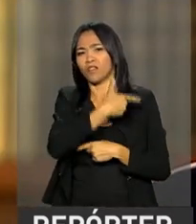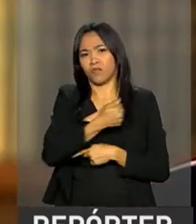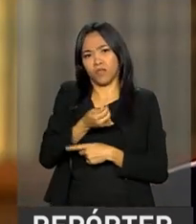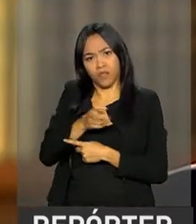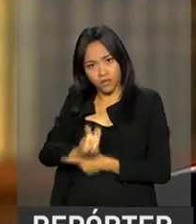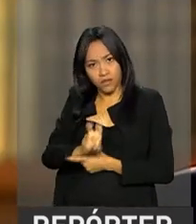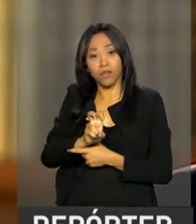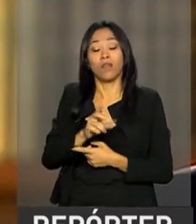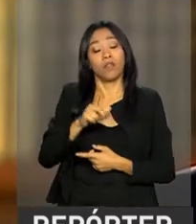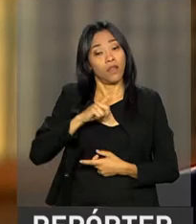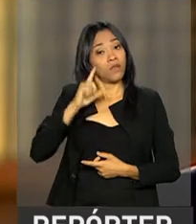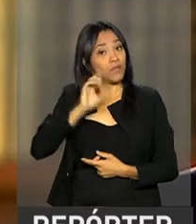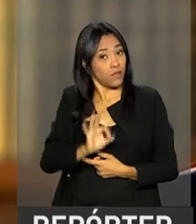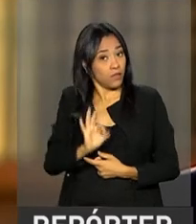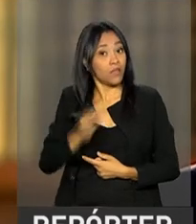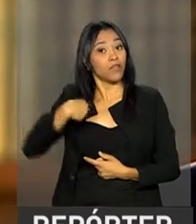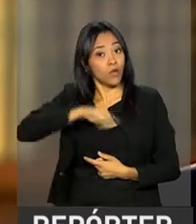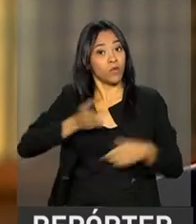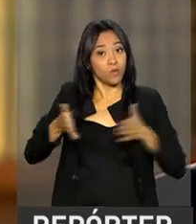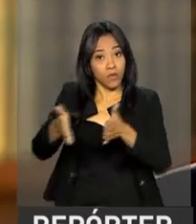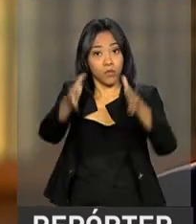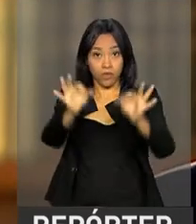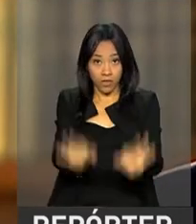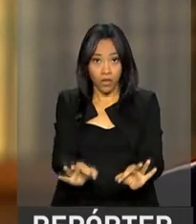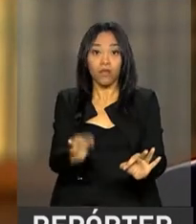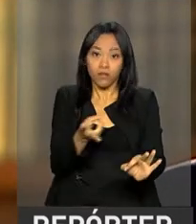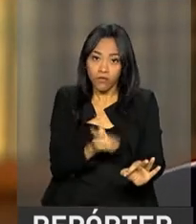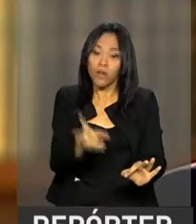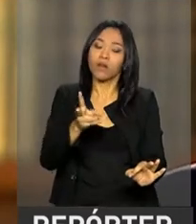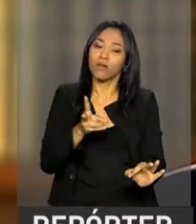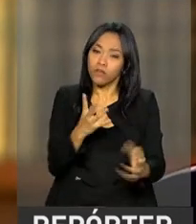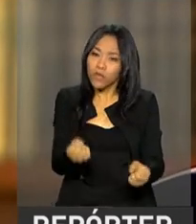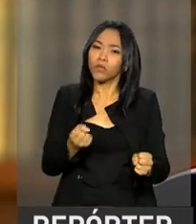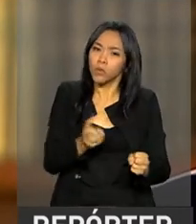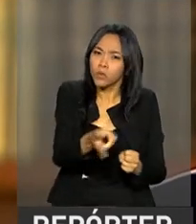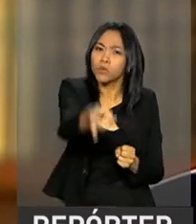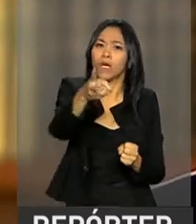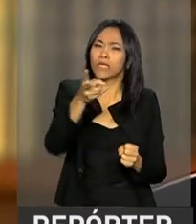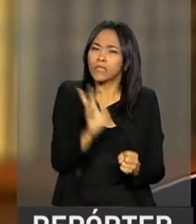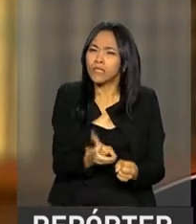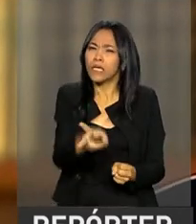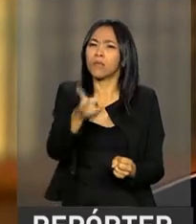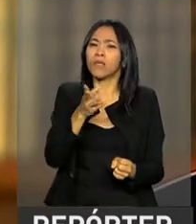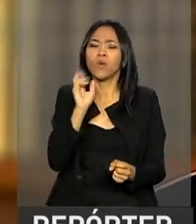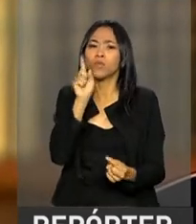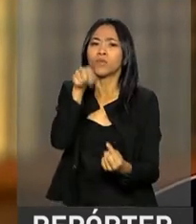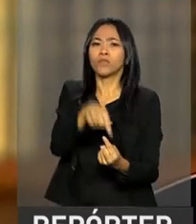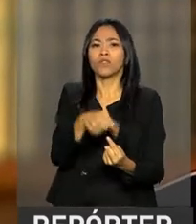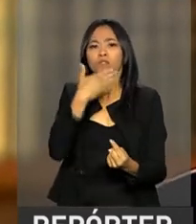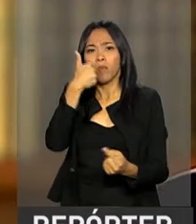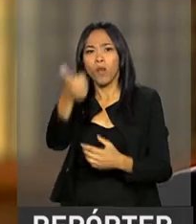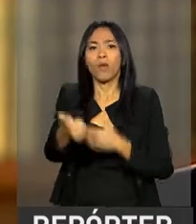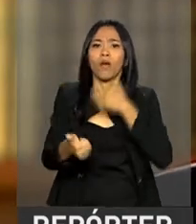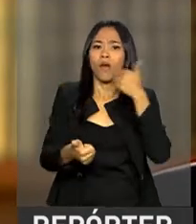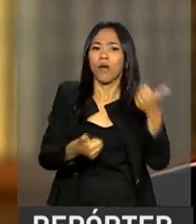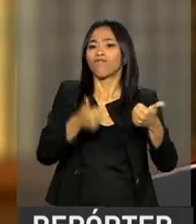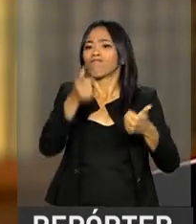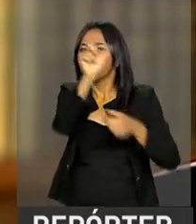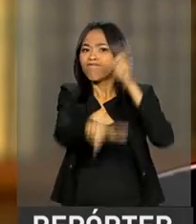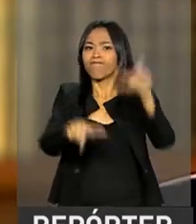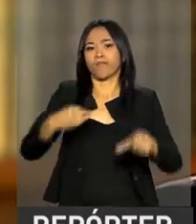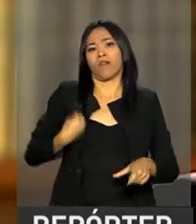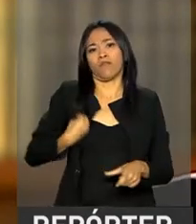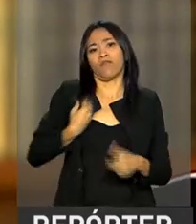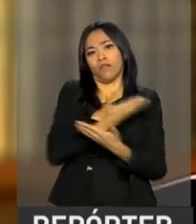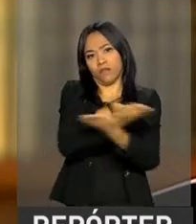de que estamos no caminho certo e seguiremos em frente sempre na direção de melhorar o bem estar dos